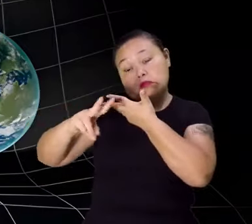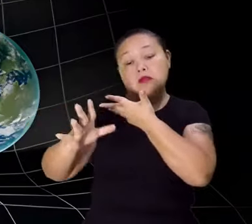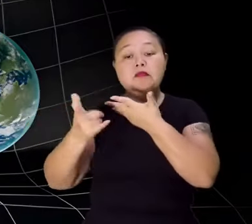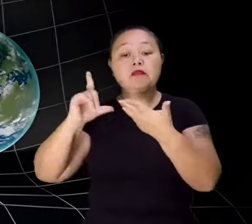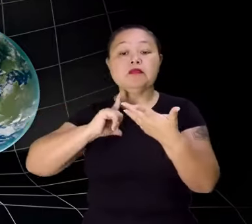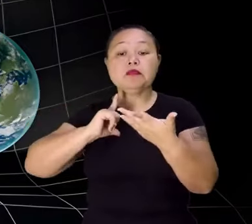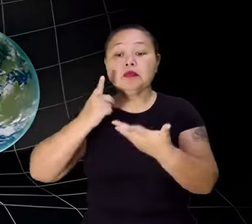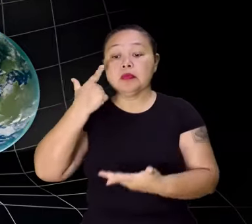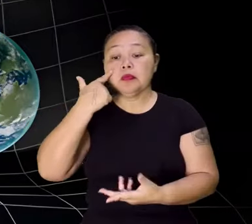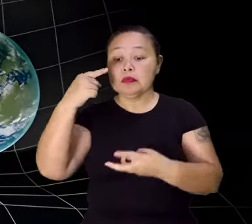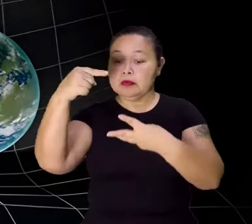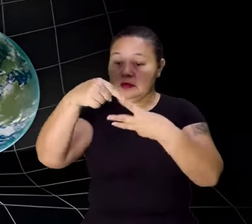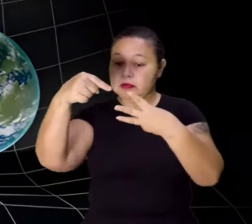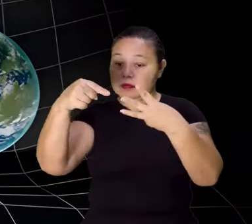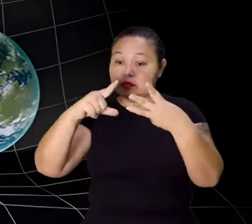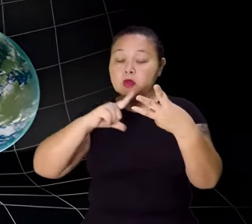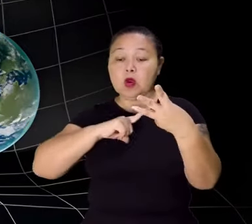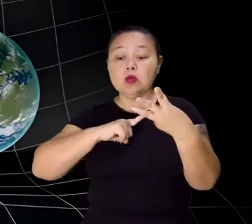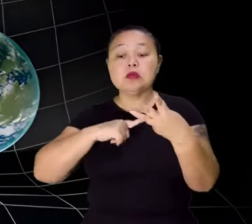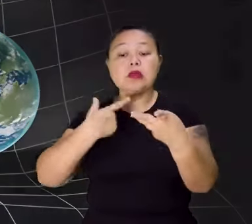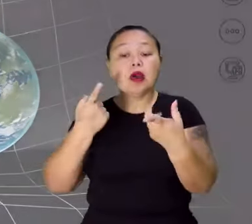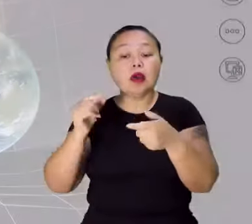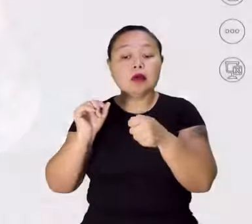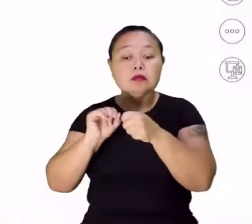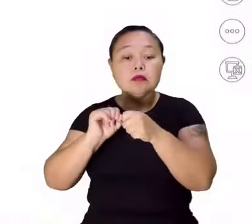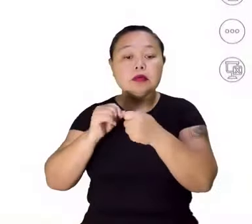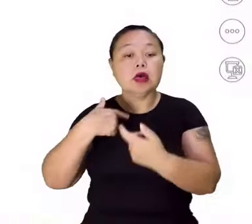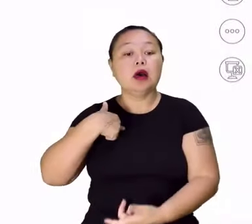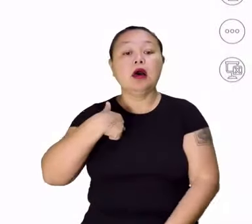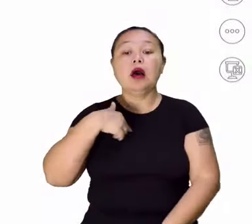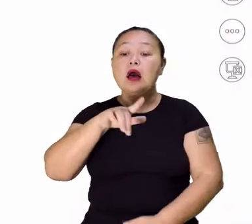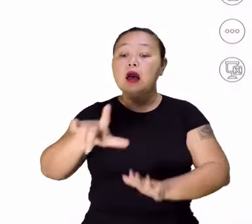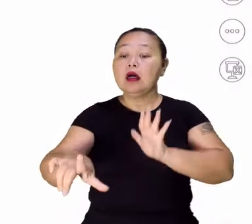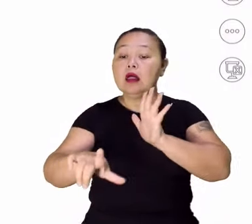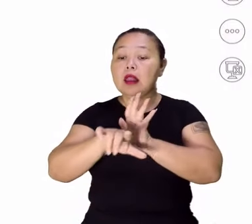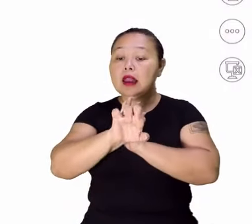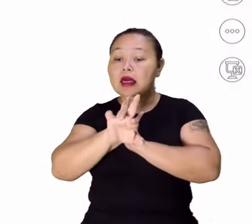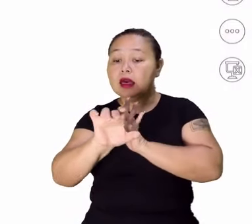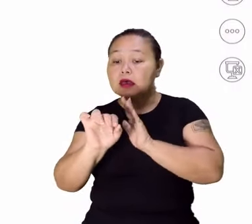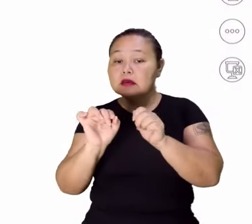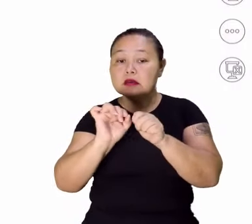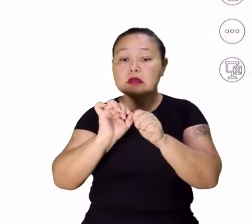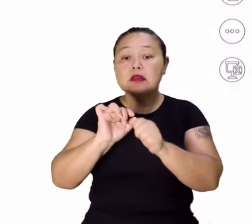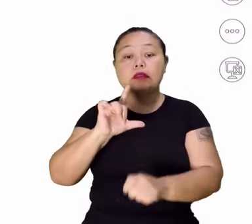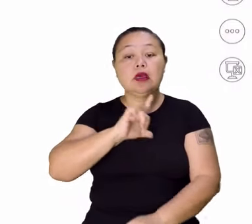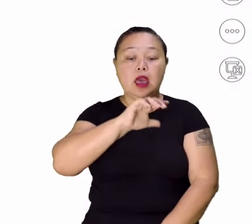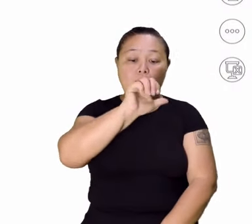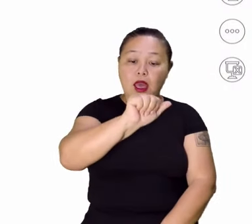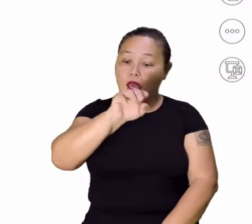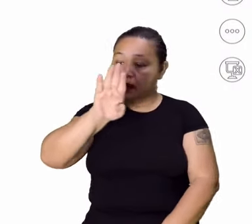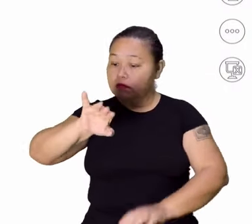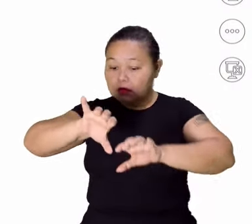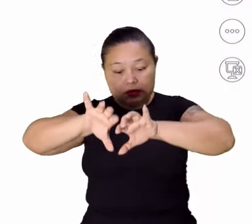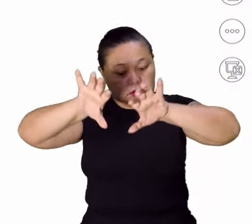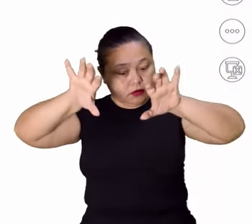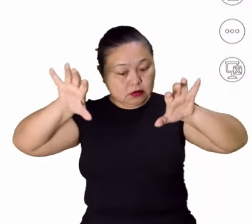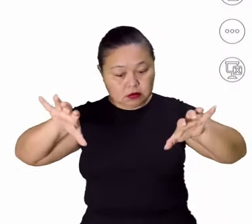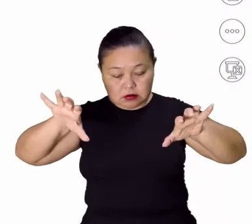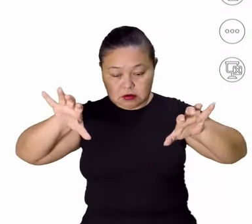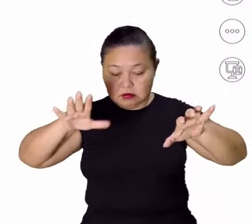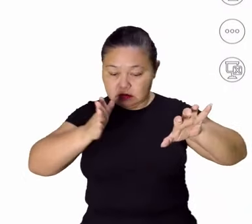Aí, ali, pessoal, olha só, a gente viu também um pouco da Lei Zero, né? O que que fala ali? Se tu tem o A e B, eles estão separados para o